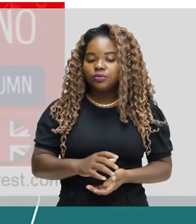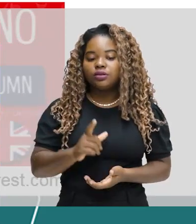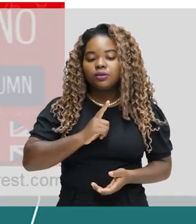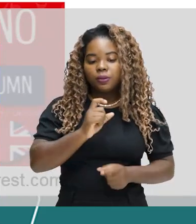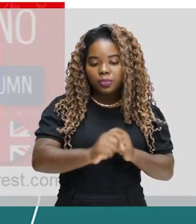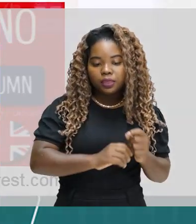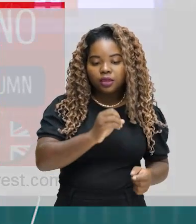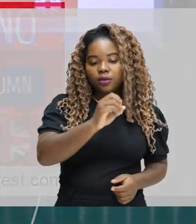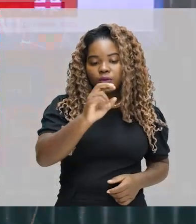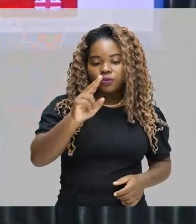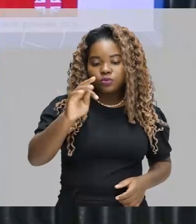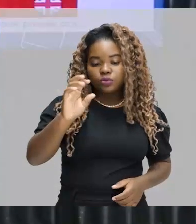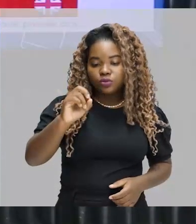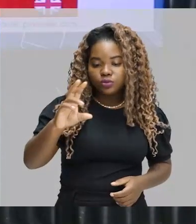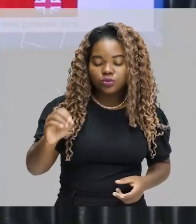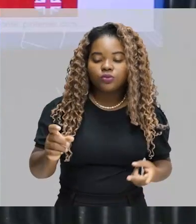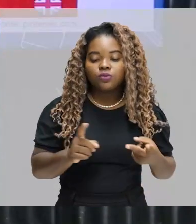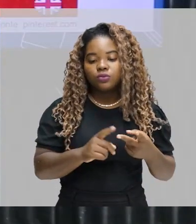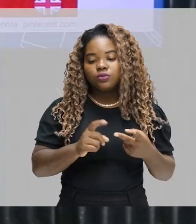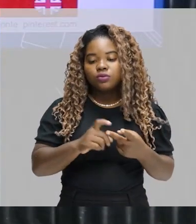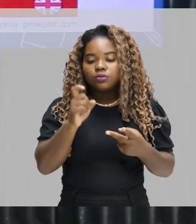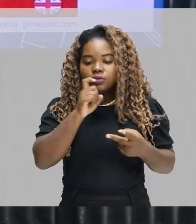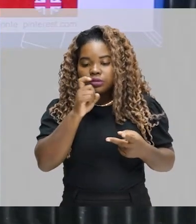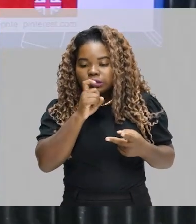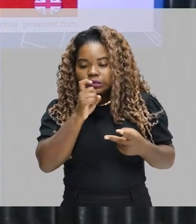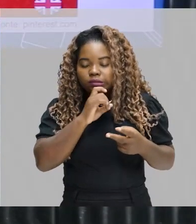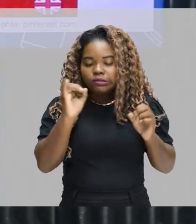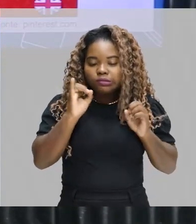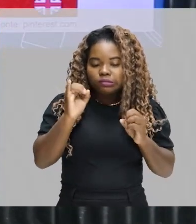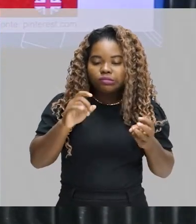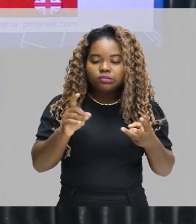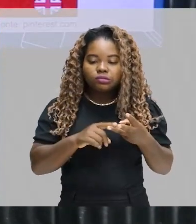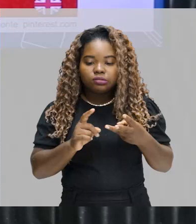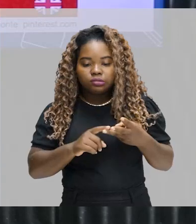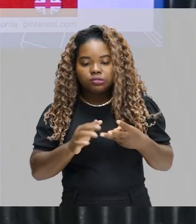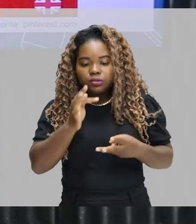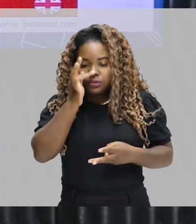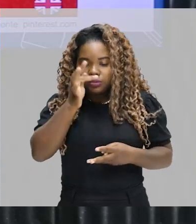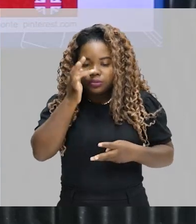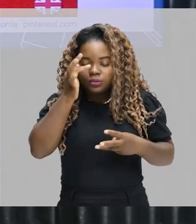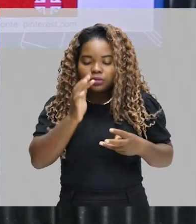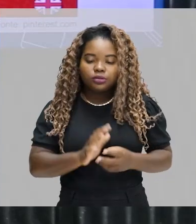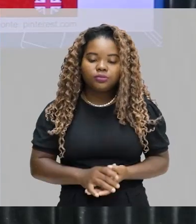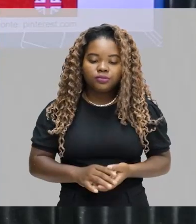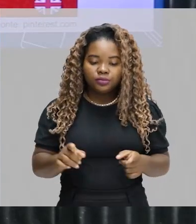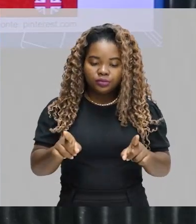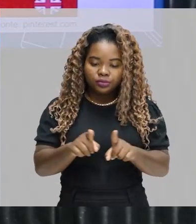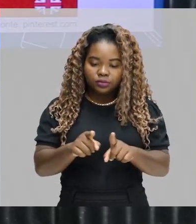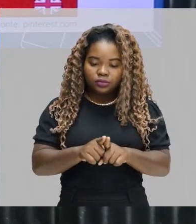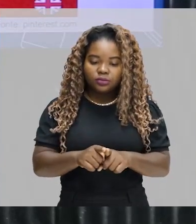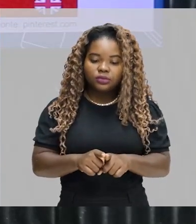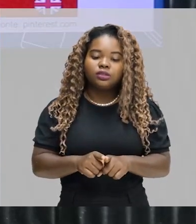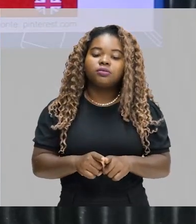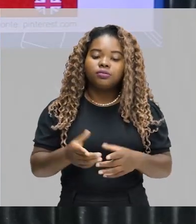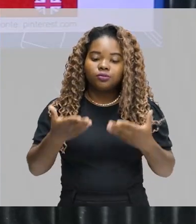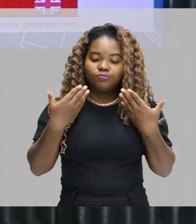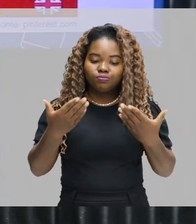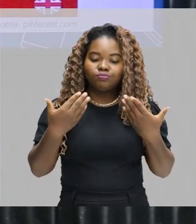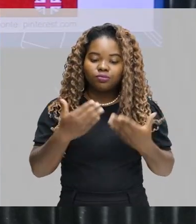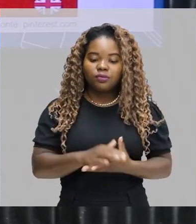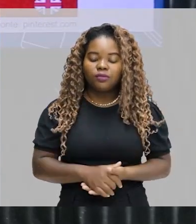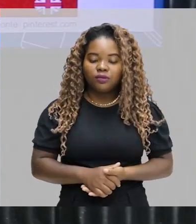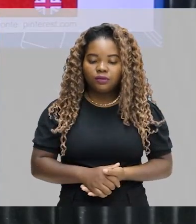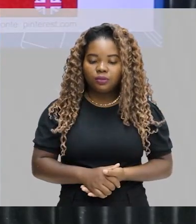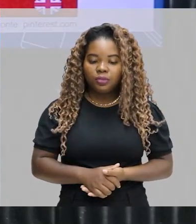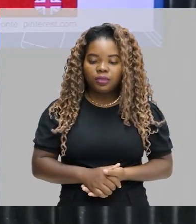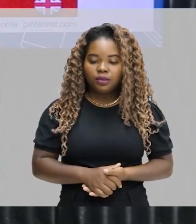inverno, primavera e verão. E aí só uma observação de diferença entre o inglês britânico e o inglês americano. Fall